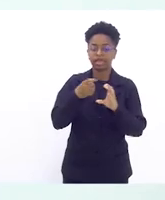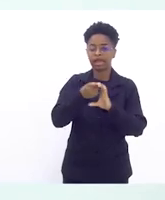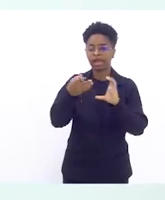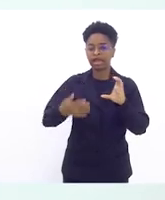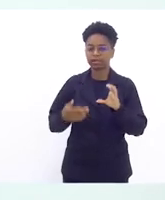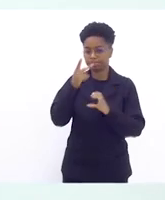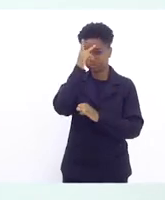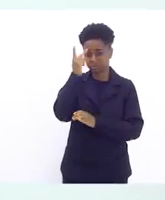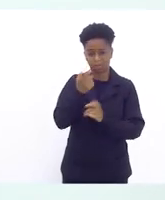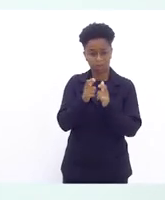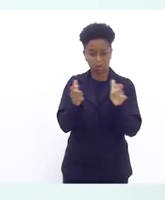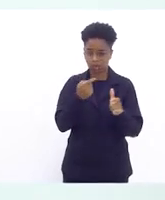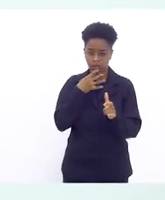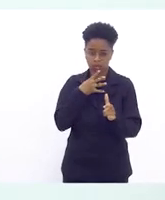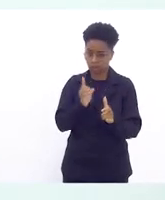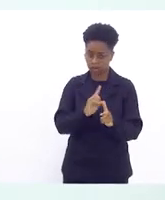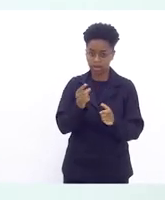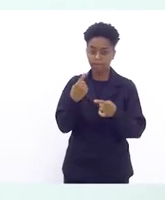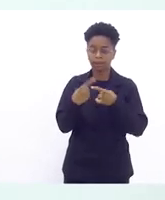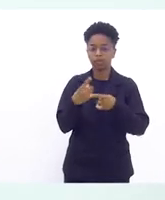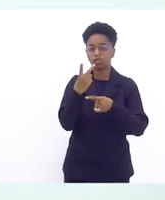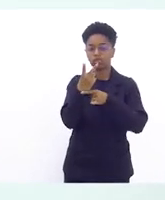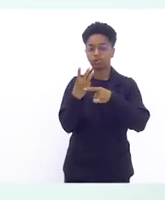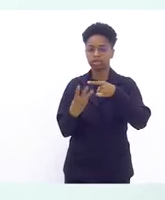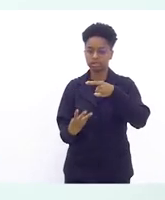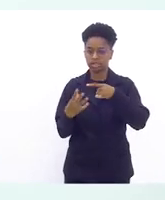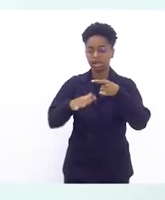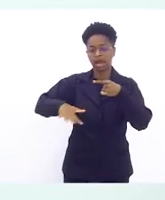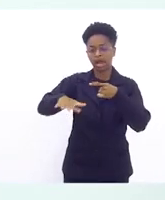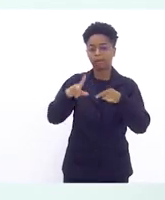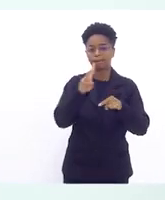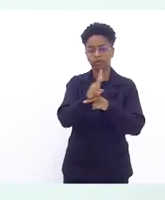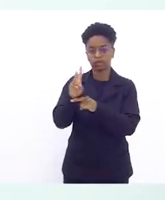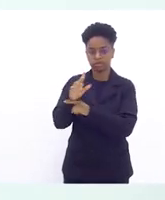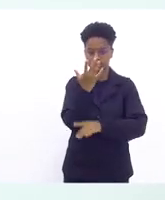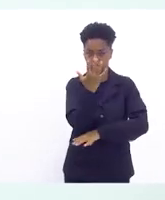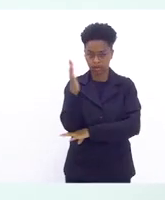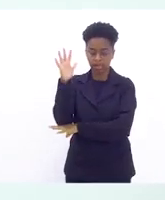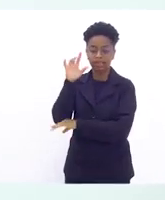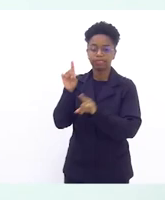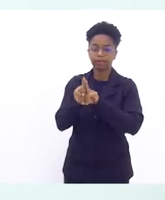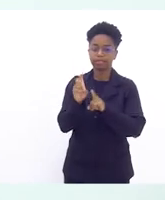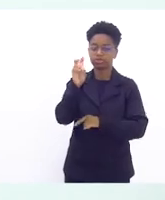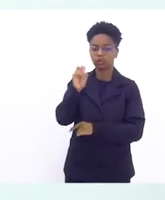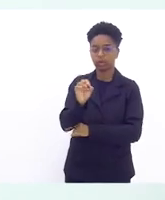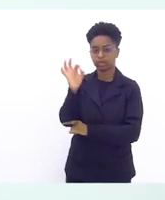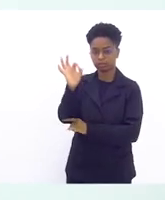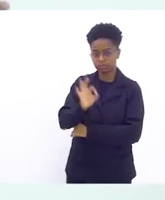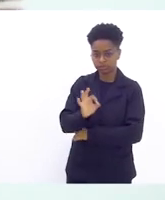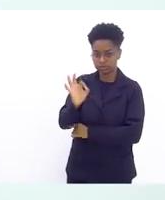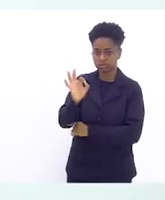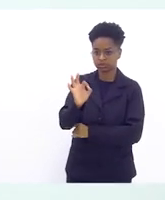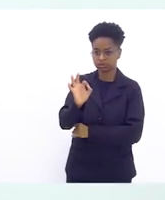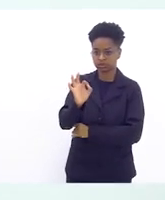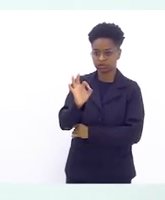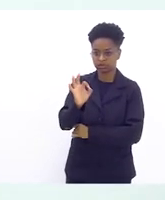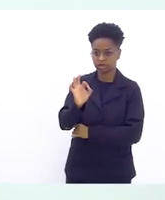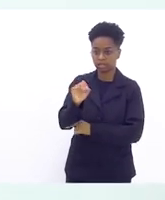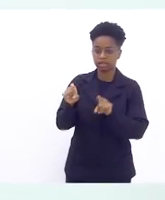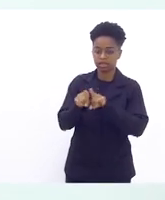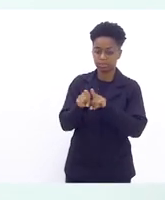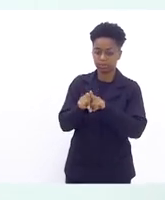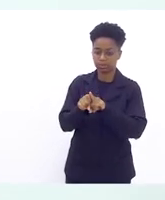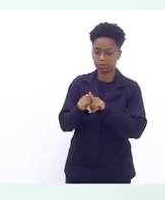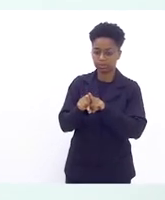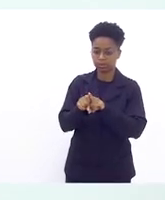conhecem né dois textos do seu território Diário de Proteção Ambiental 50% dos 520 km², ainda de